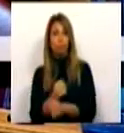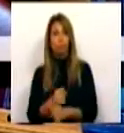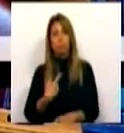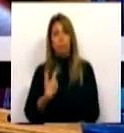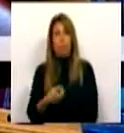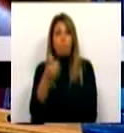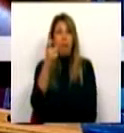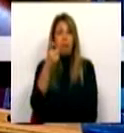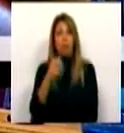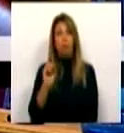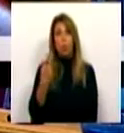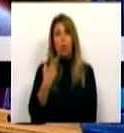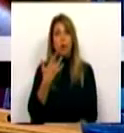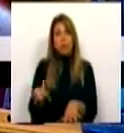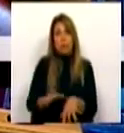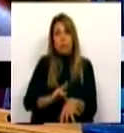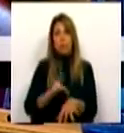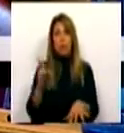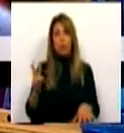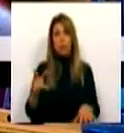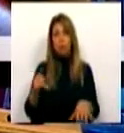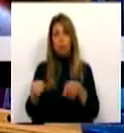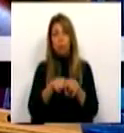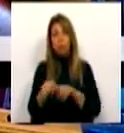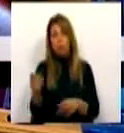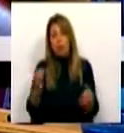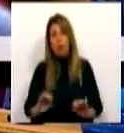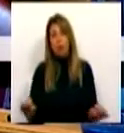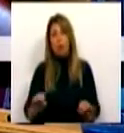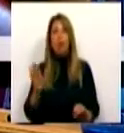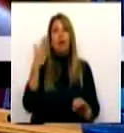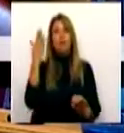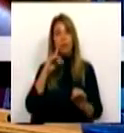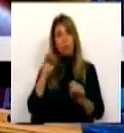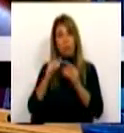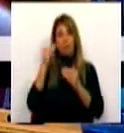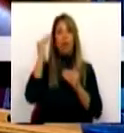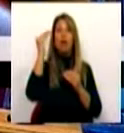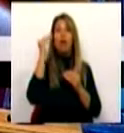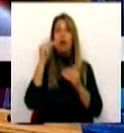insensibilidade política, vários postos importantes, muito particularmente na Europa, que fora da Europa não foram tocados,